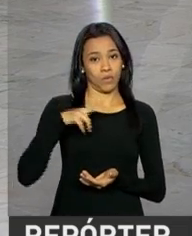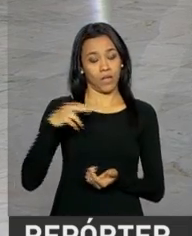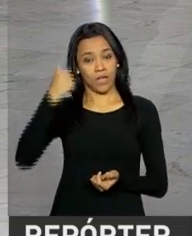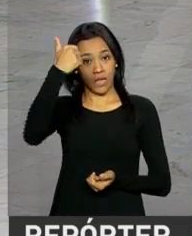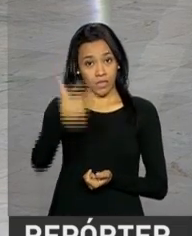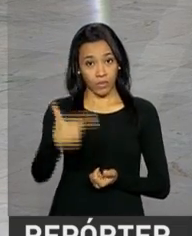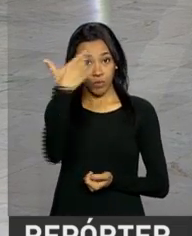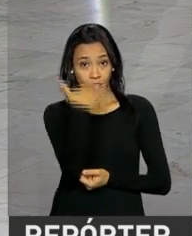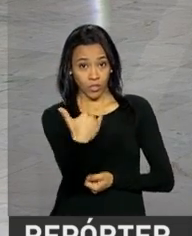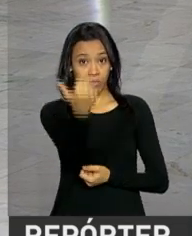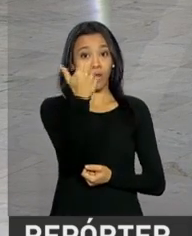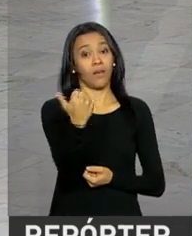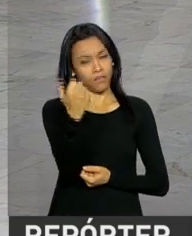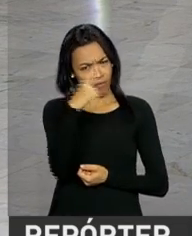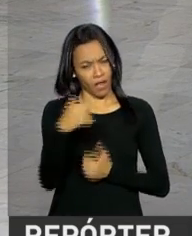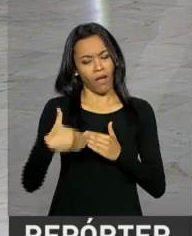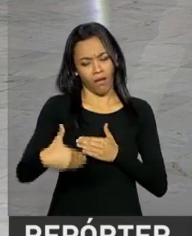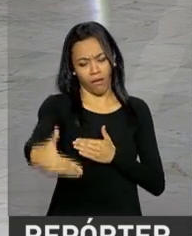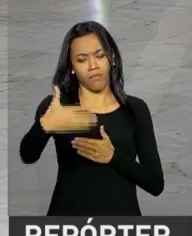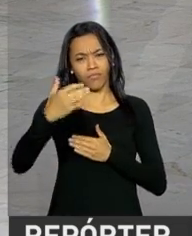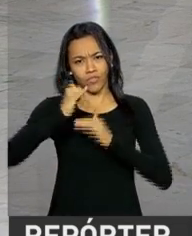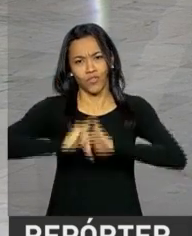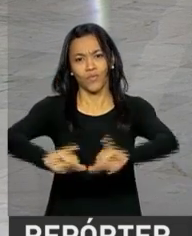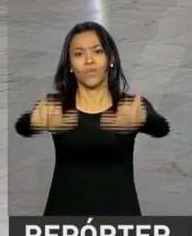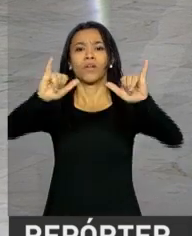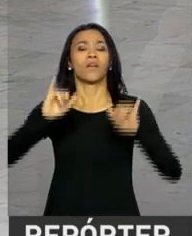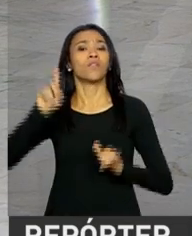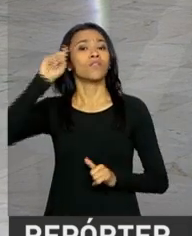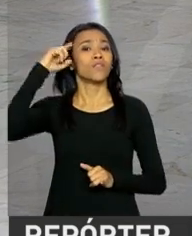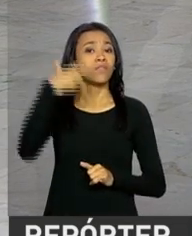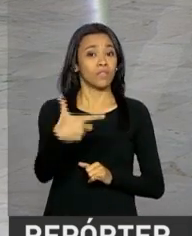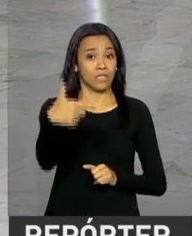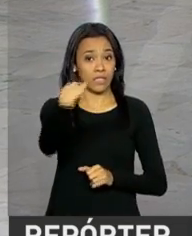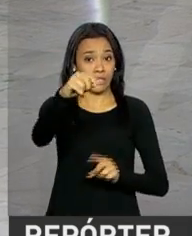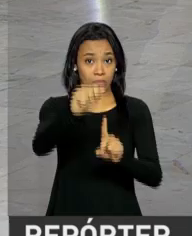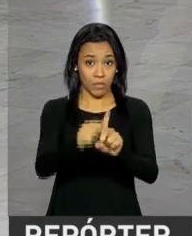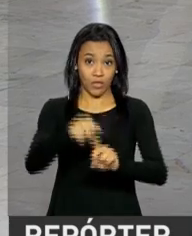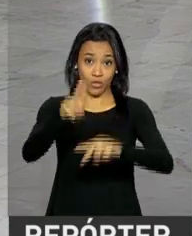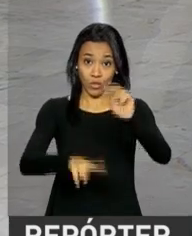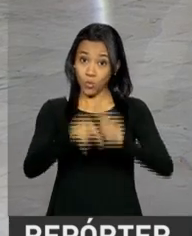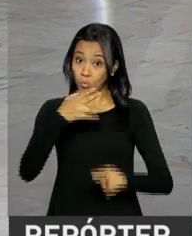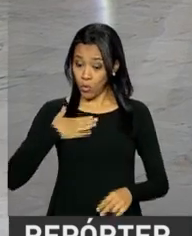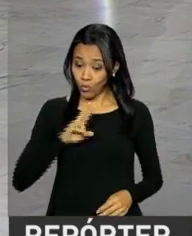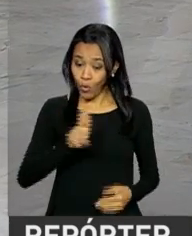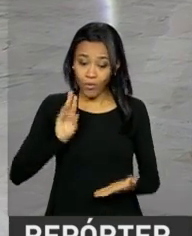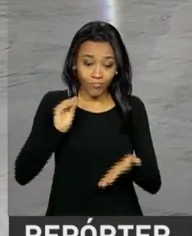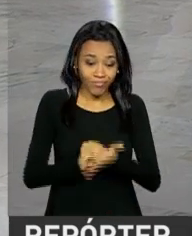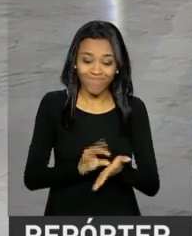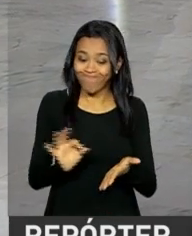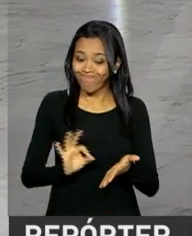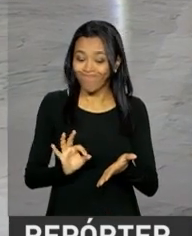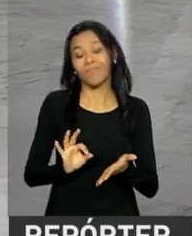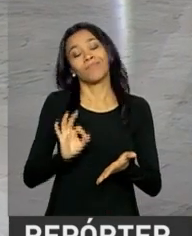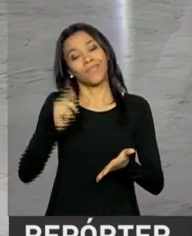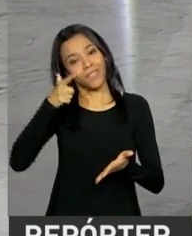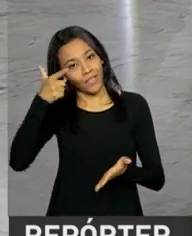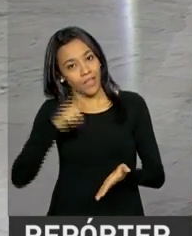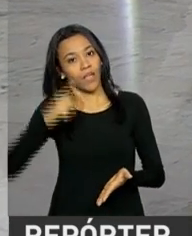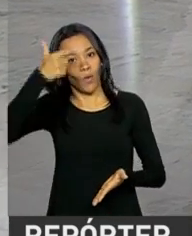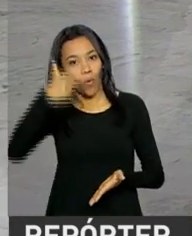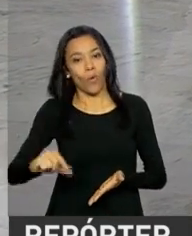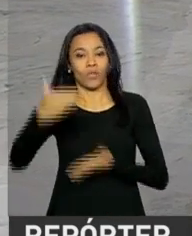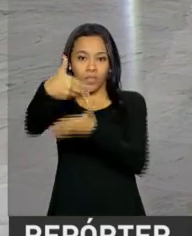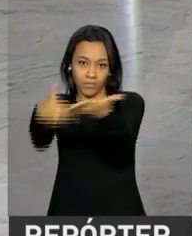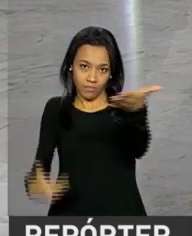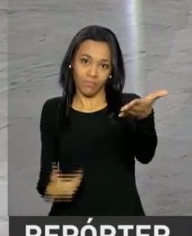chamada do ProUni será divulgada no próximo dia 27 de junho, mas quem não tiver o nome nessa lista pode esperar a lista de espera, que sai